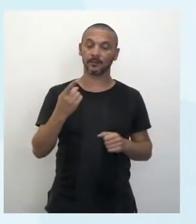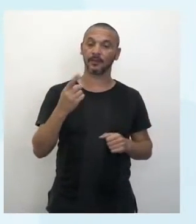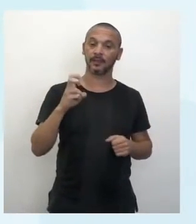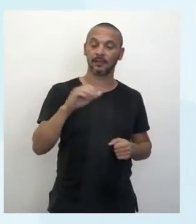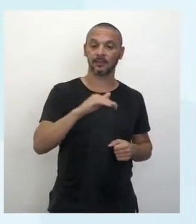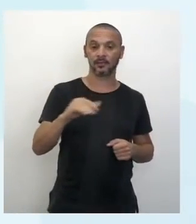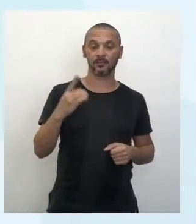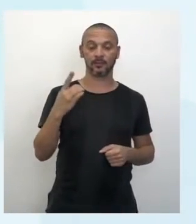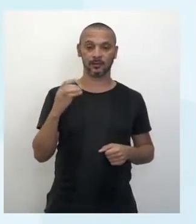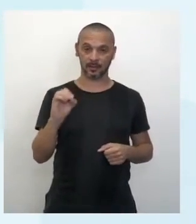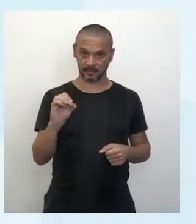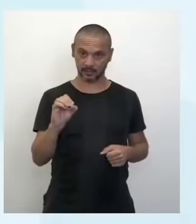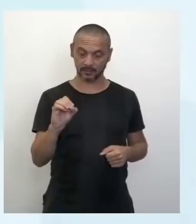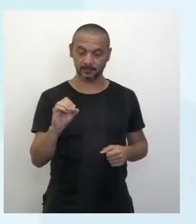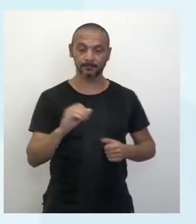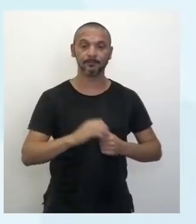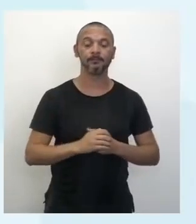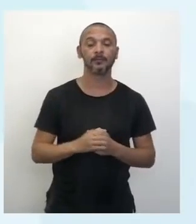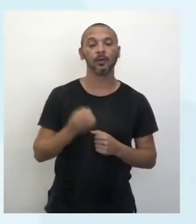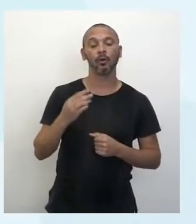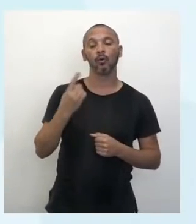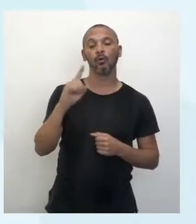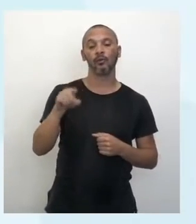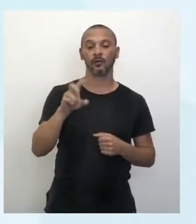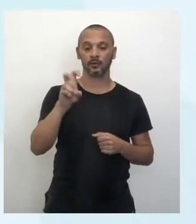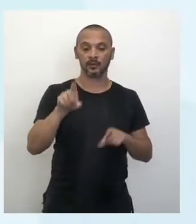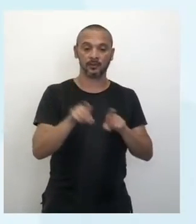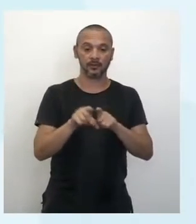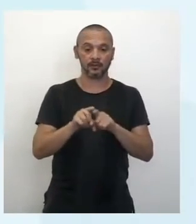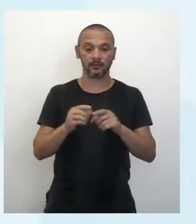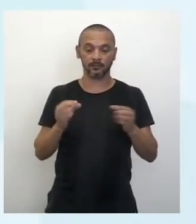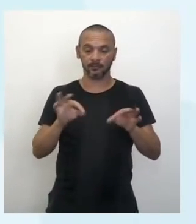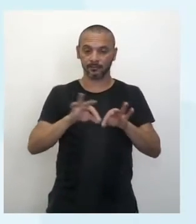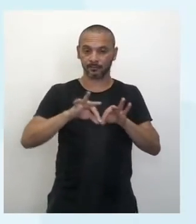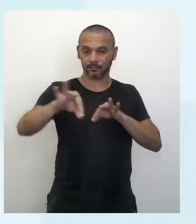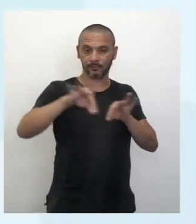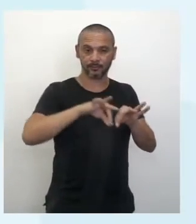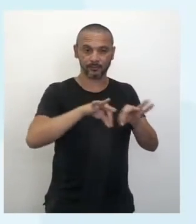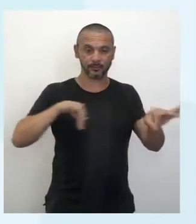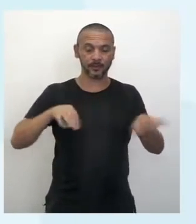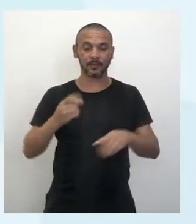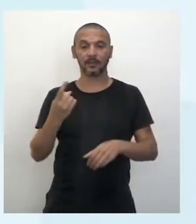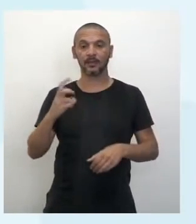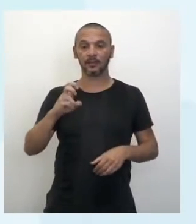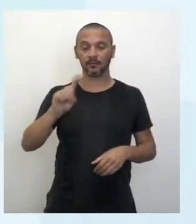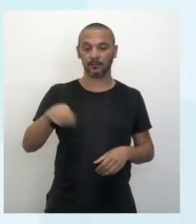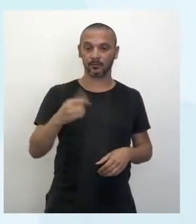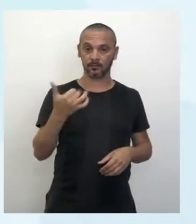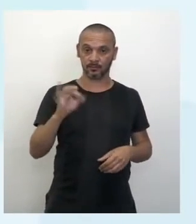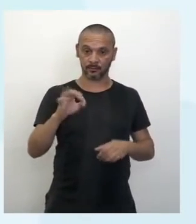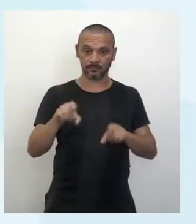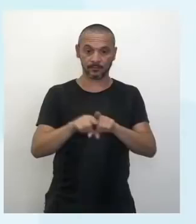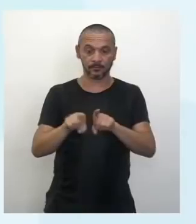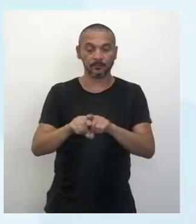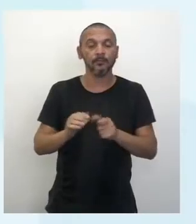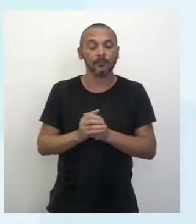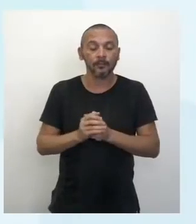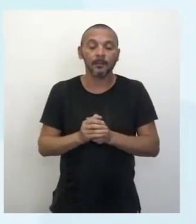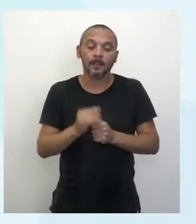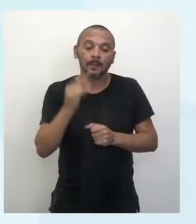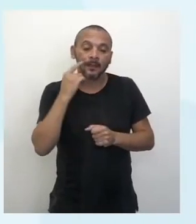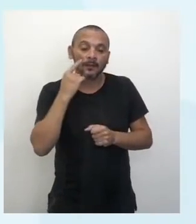né? 15 décimos ou 1,5. Na razão dos perímetros deu a mesma coisa, 15 décimos. Na razão da área